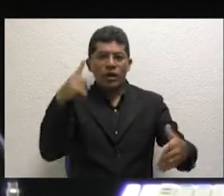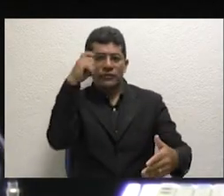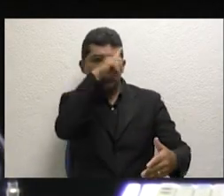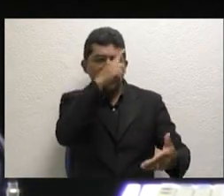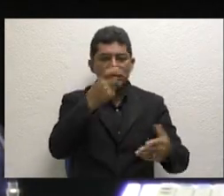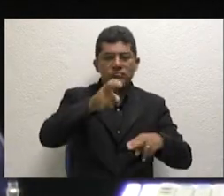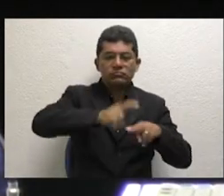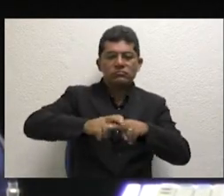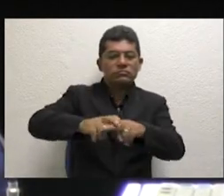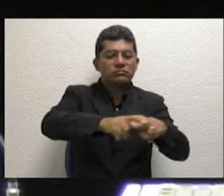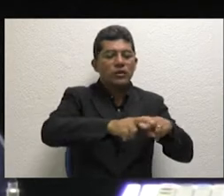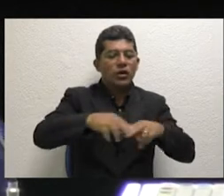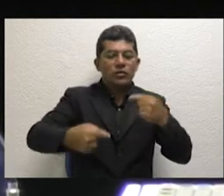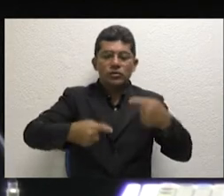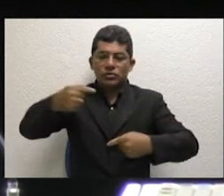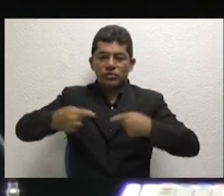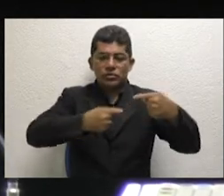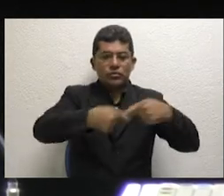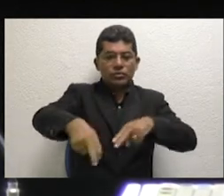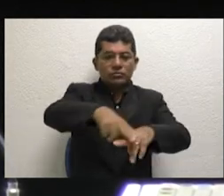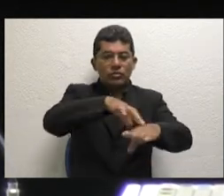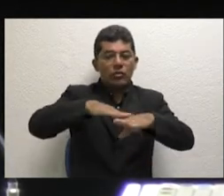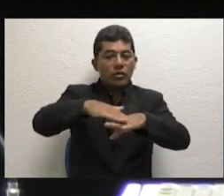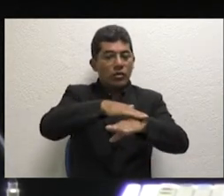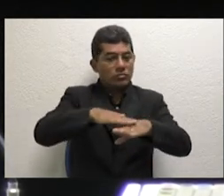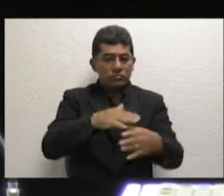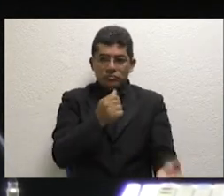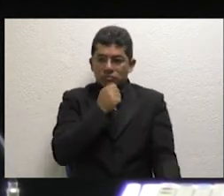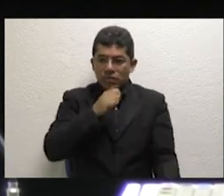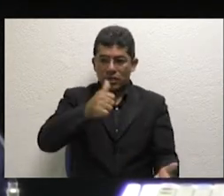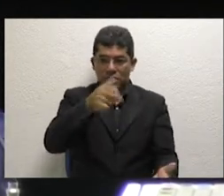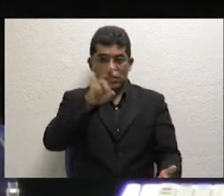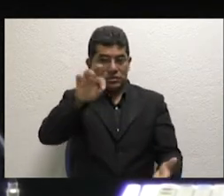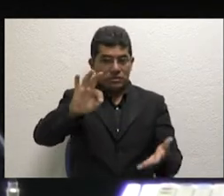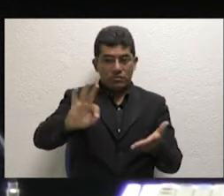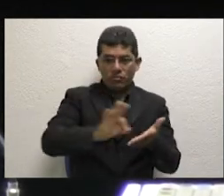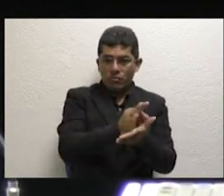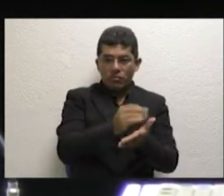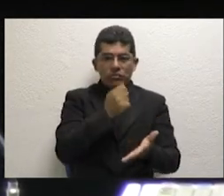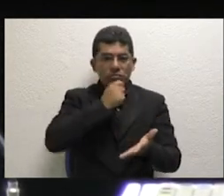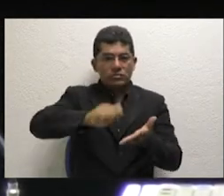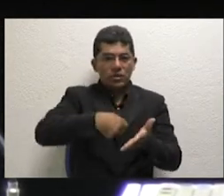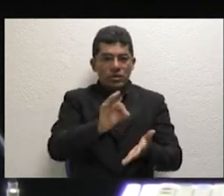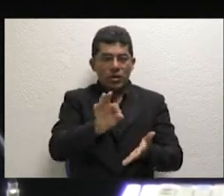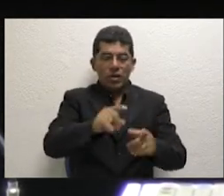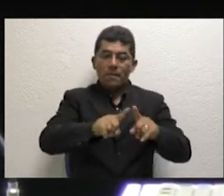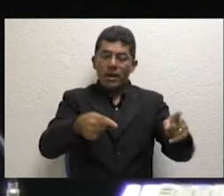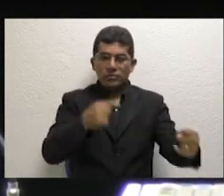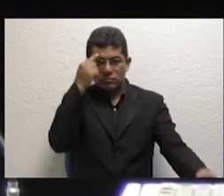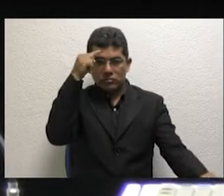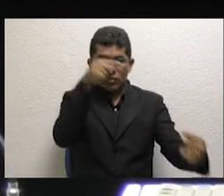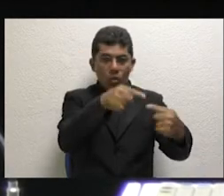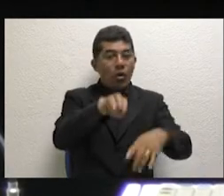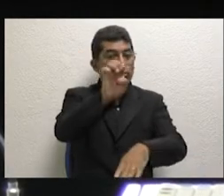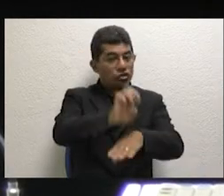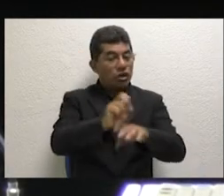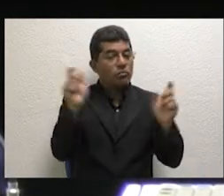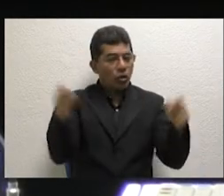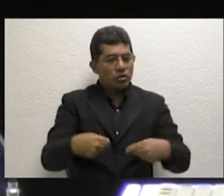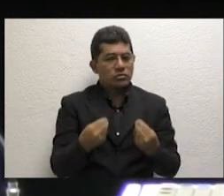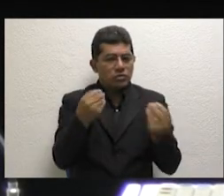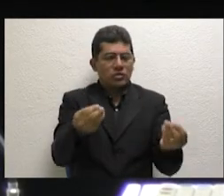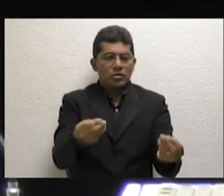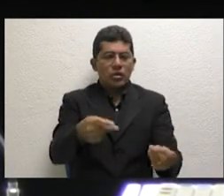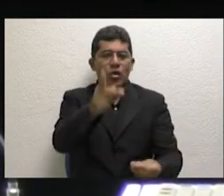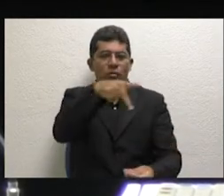sentar com os professores e negociar se não dá para dar 15% mas que chegue um valor de consenso que o Estado possa suportar e